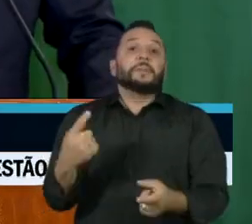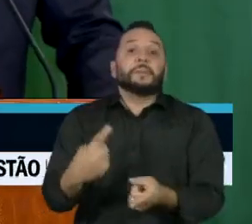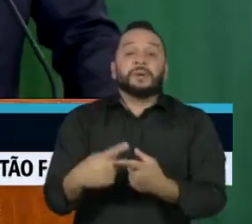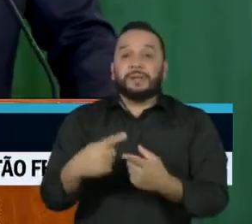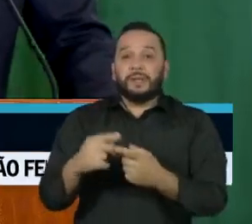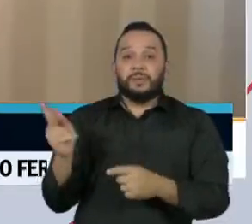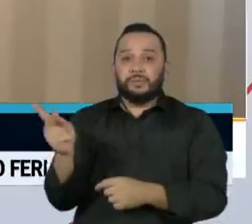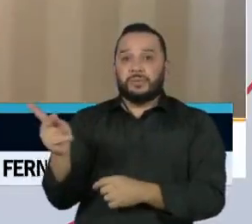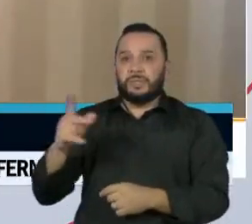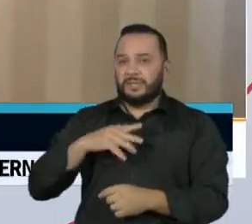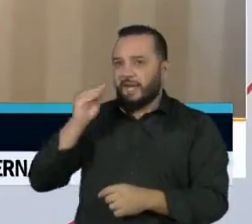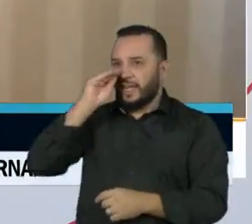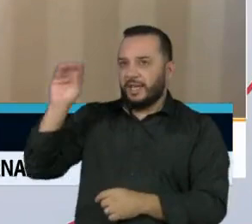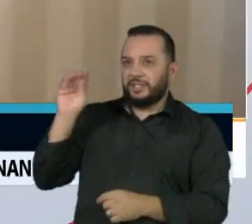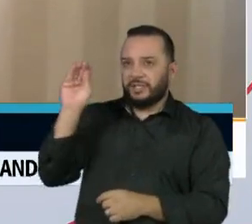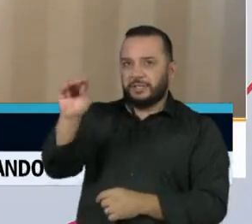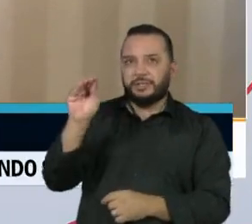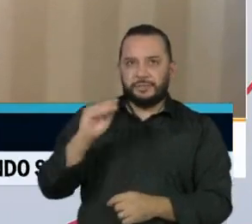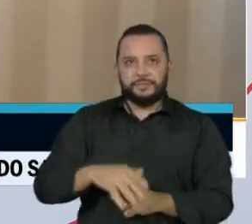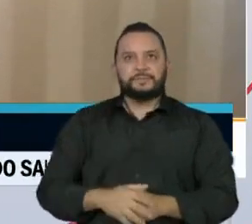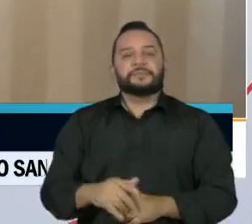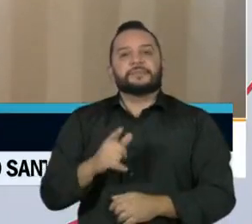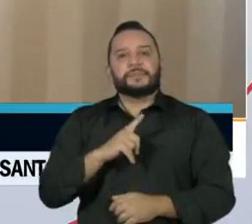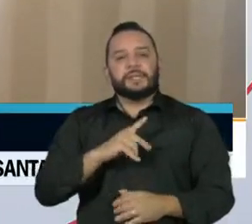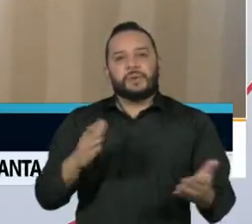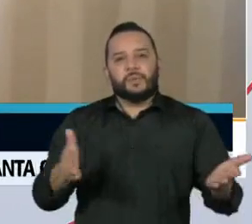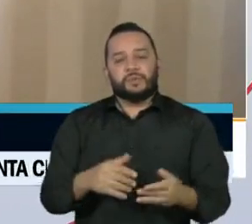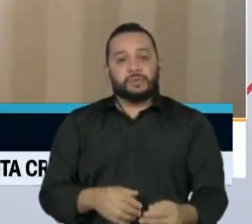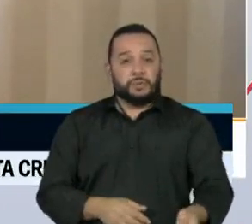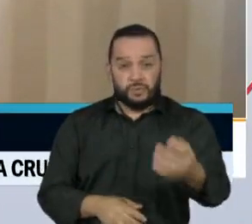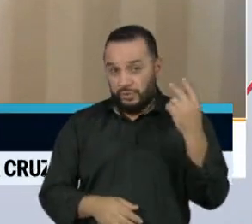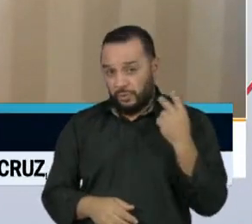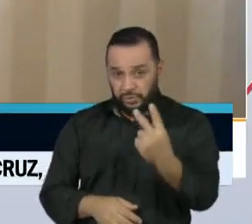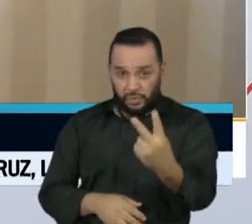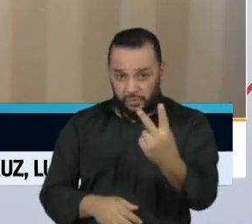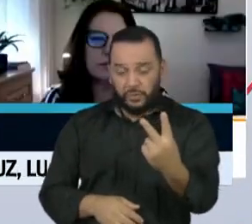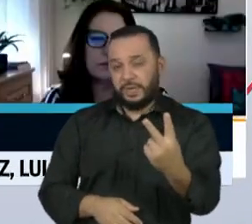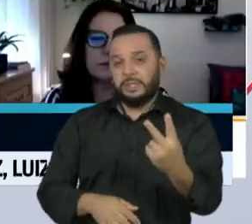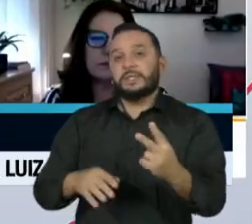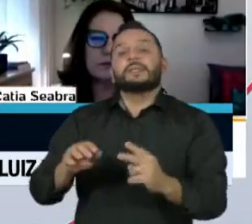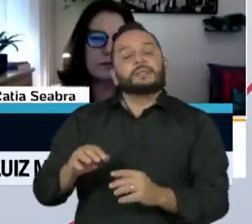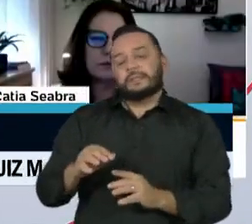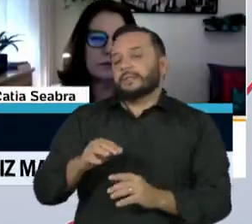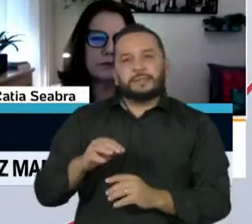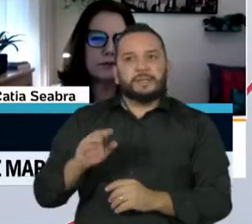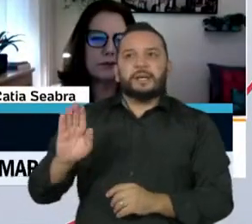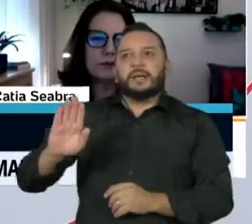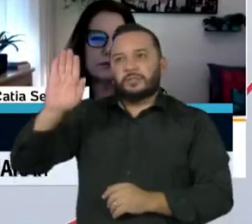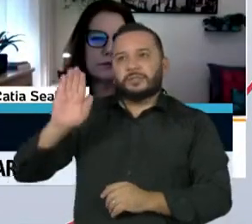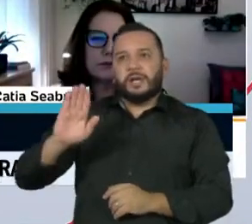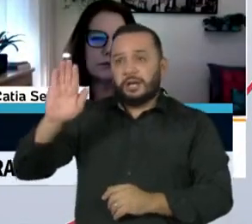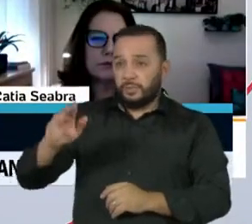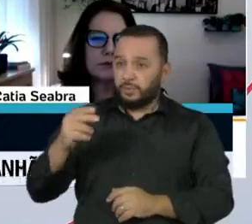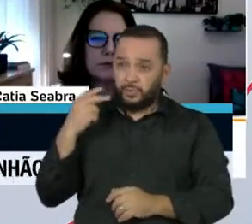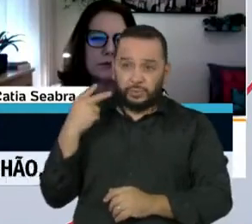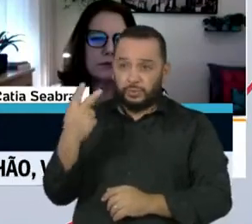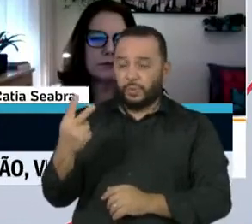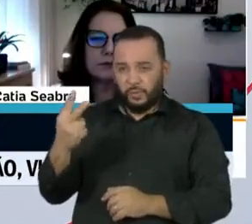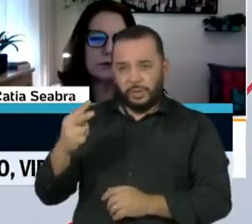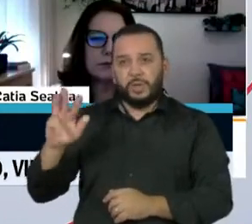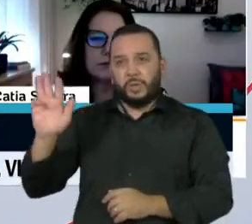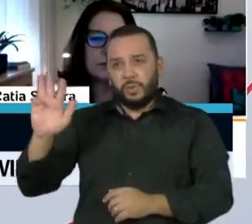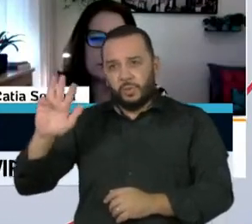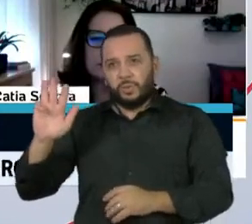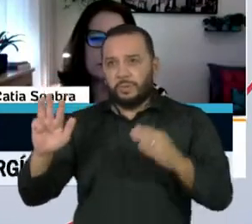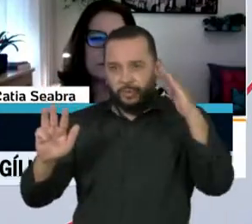conta da rejeição deles e nós temos hoje dois candidatos que contou na frente nas pesquisas que são dois candidatos que são